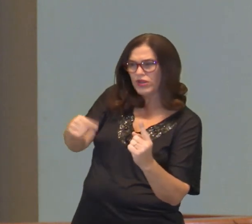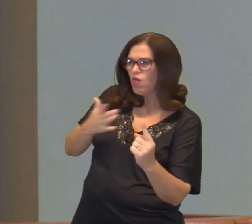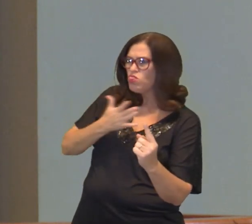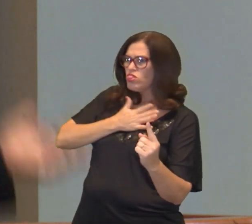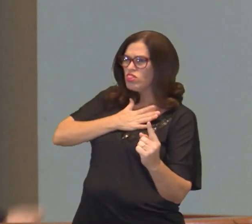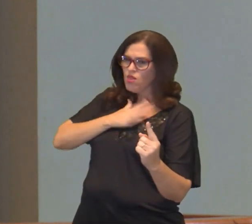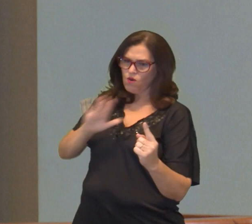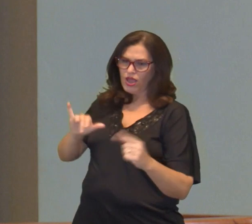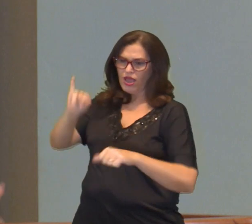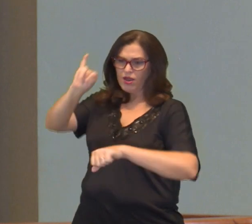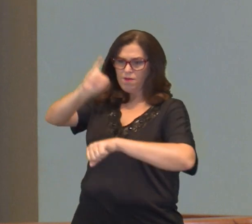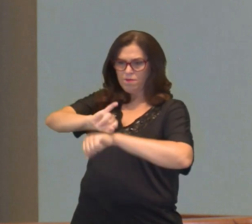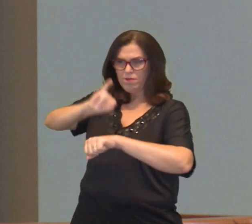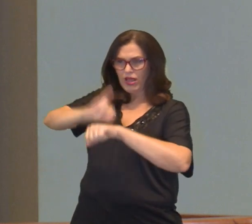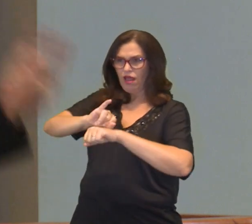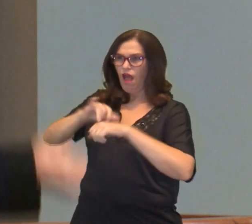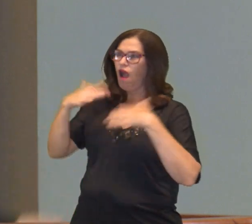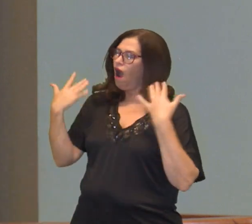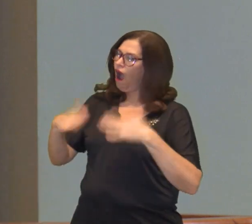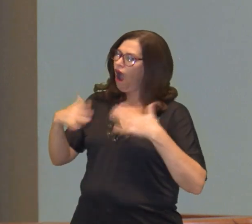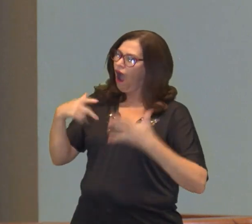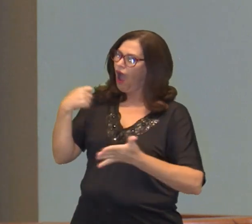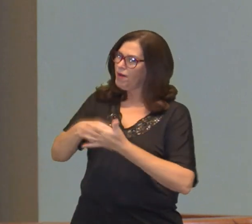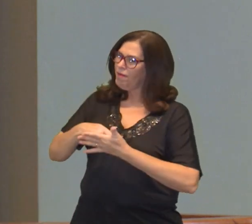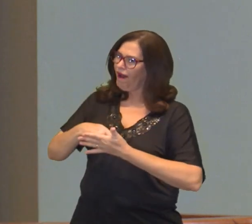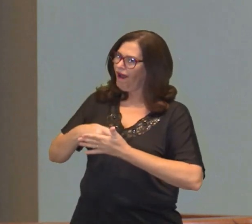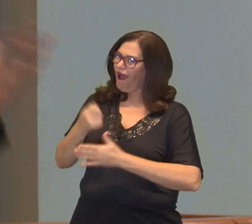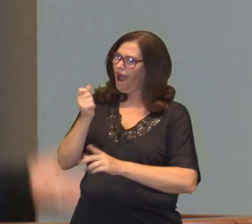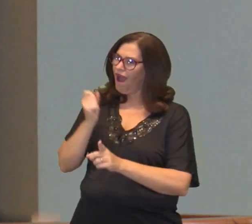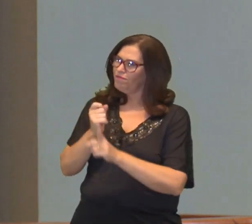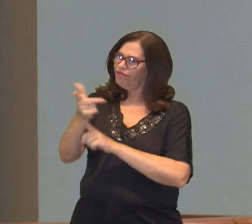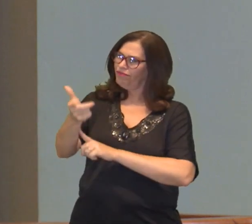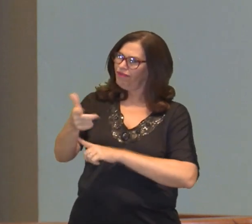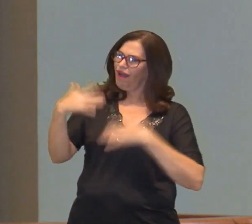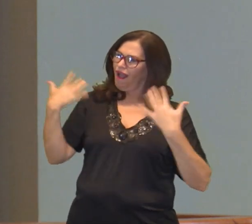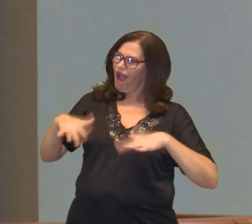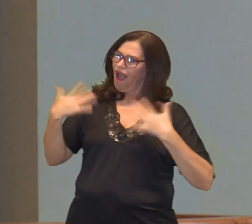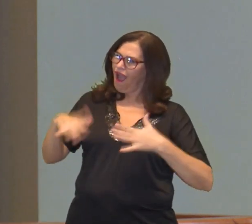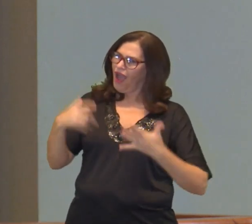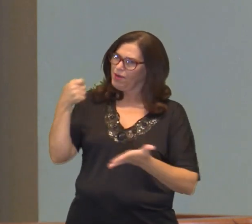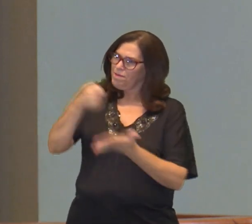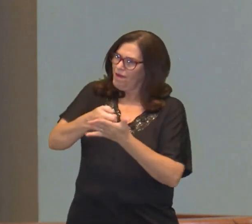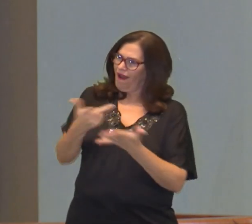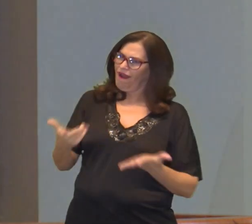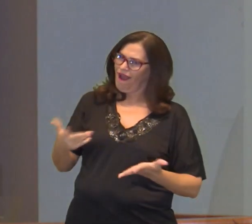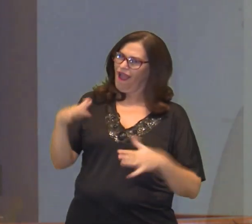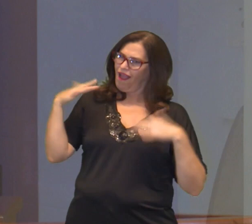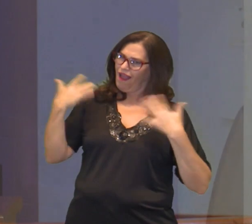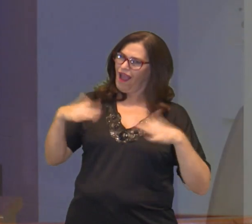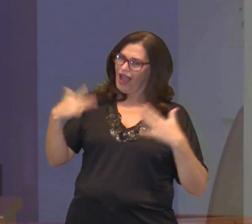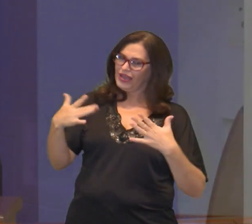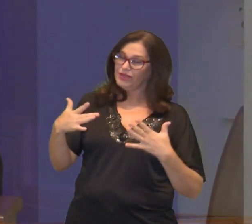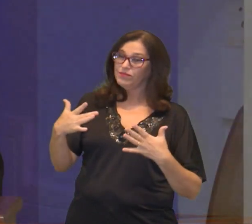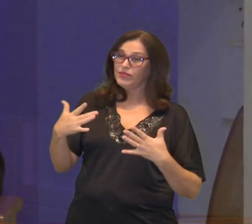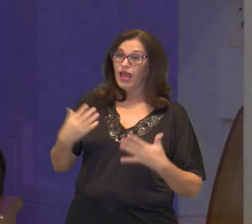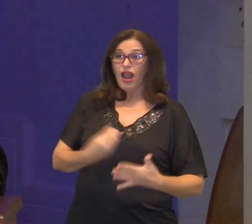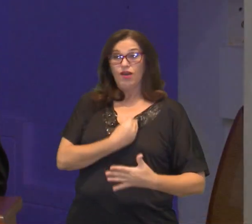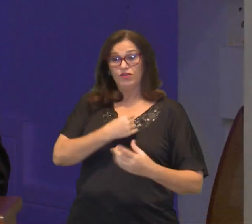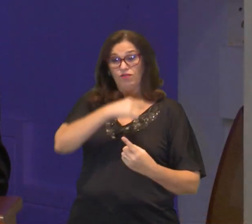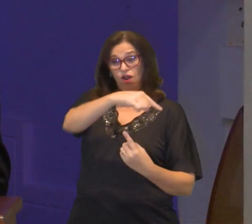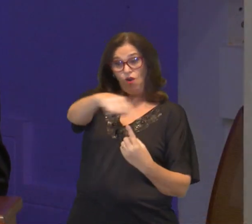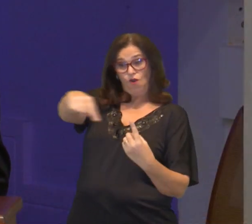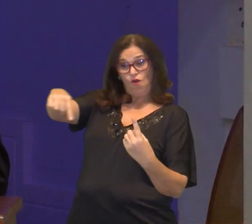porque o IPTU é mais alto, o aluguel é mais alto, o imóvel é mais caro, ela mora na